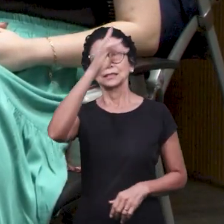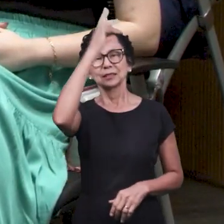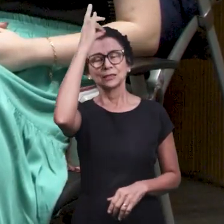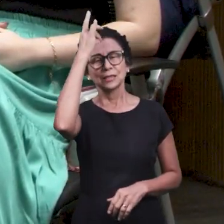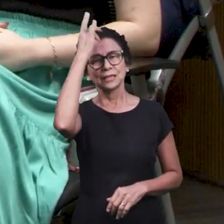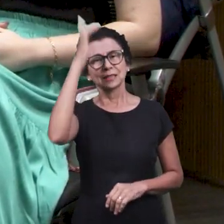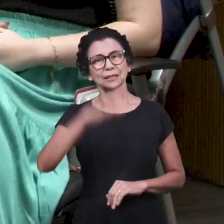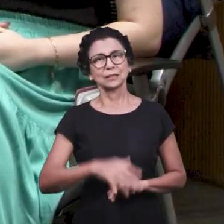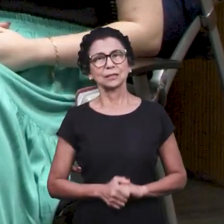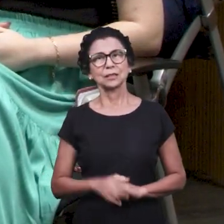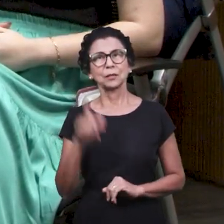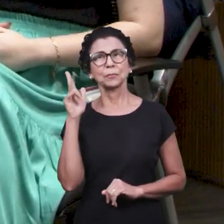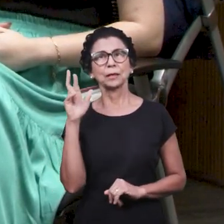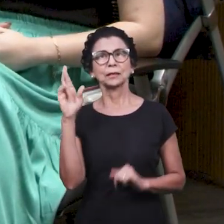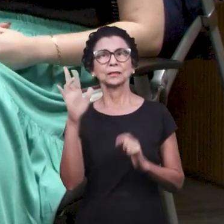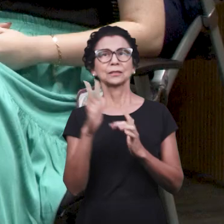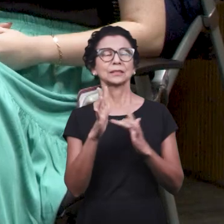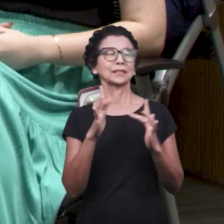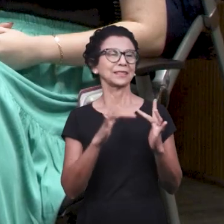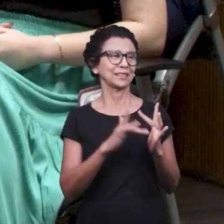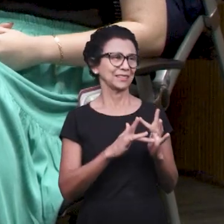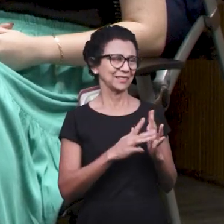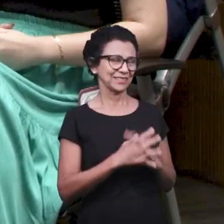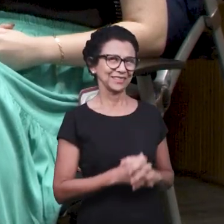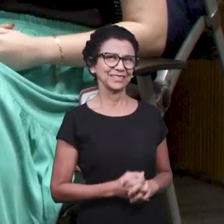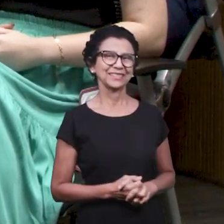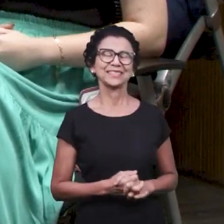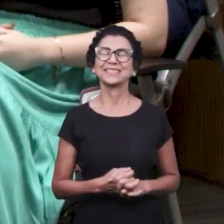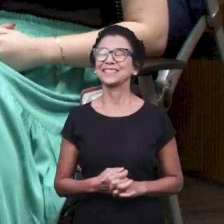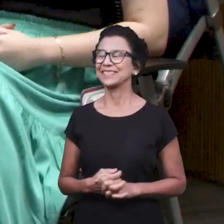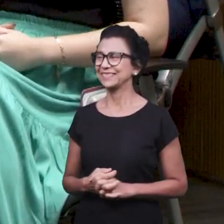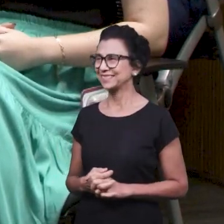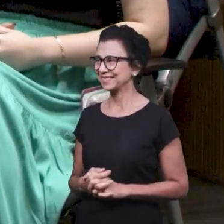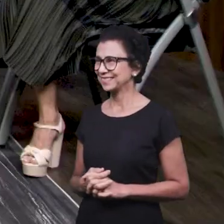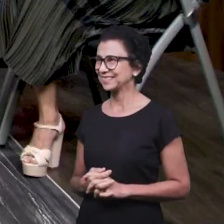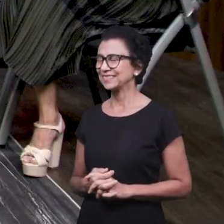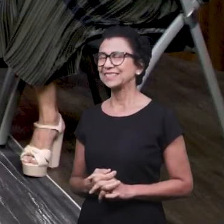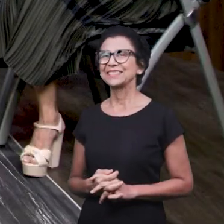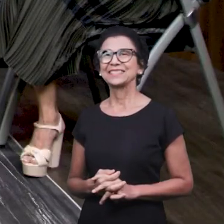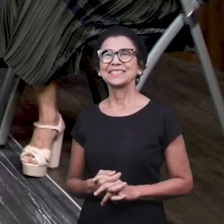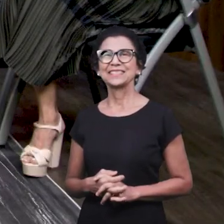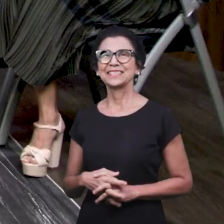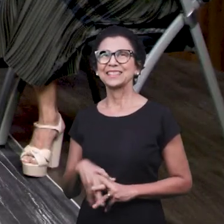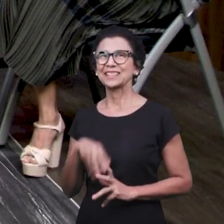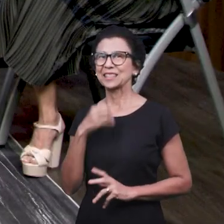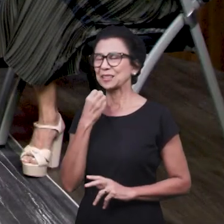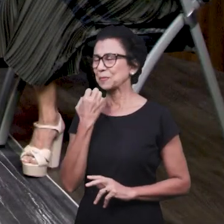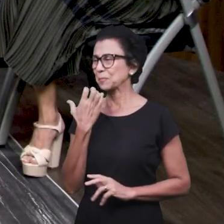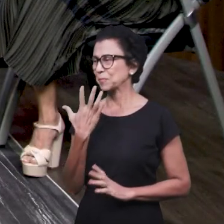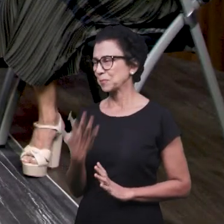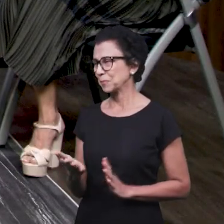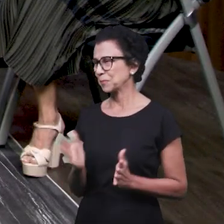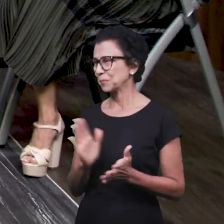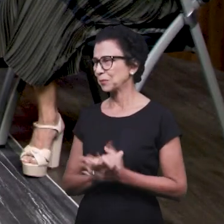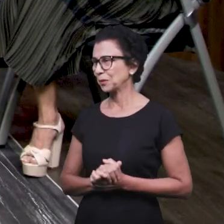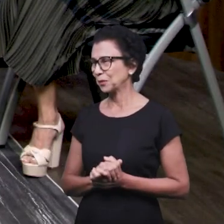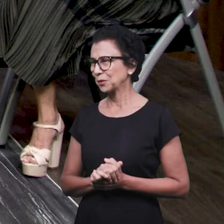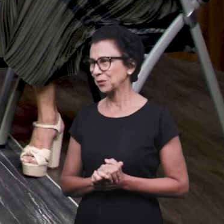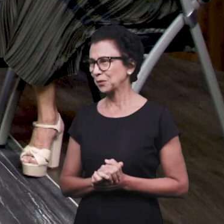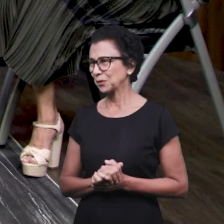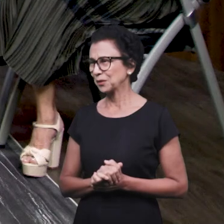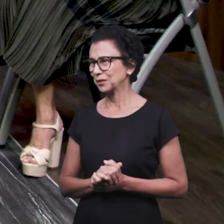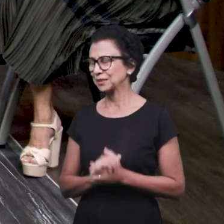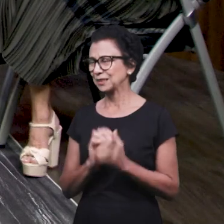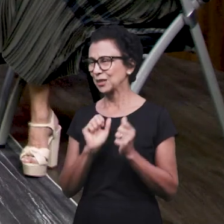do Senhor. Paz do Senhor. Uma quanta alegria. gente linda junto, meu Deus, não é?